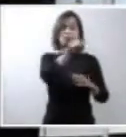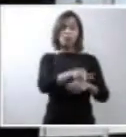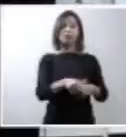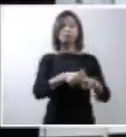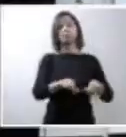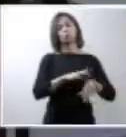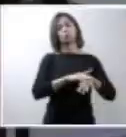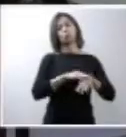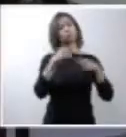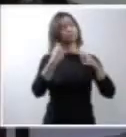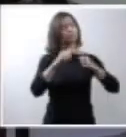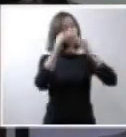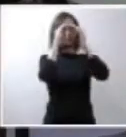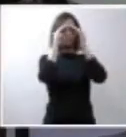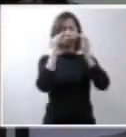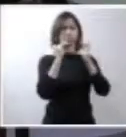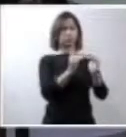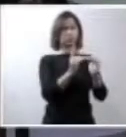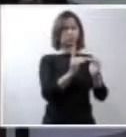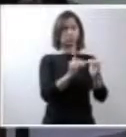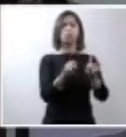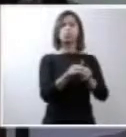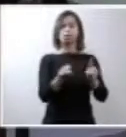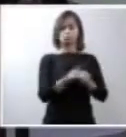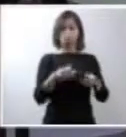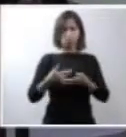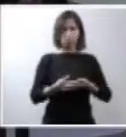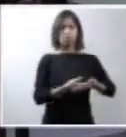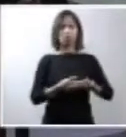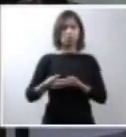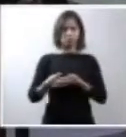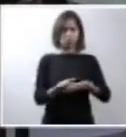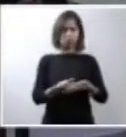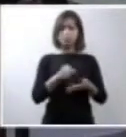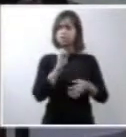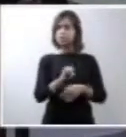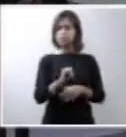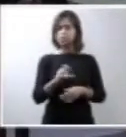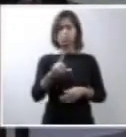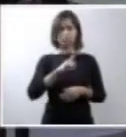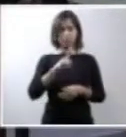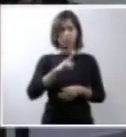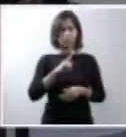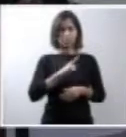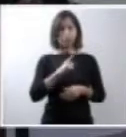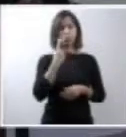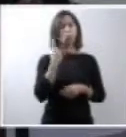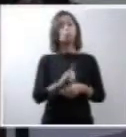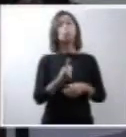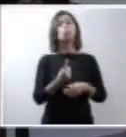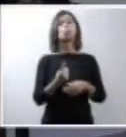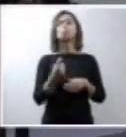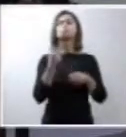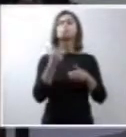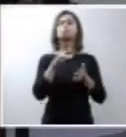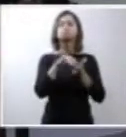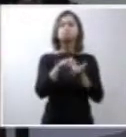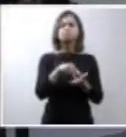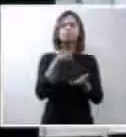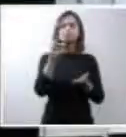ser respeitada. E essa criança, se tiver uma afecção muito permanente,